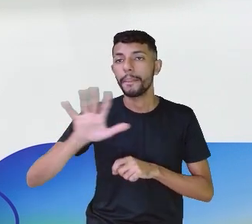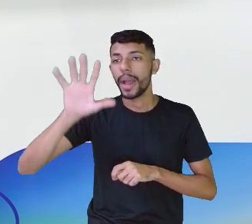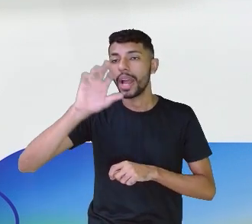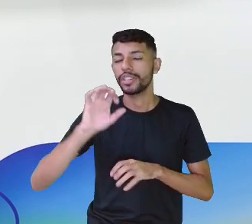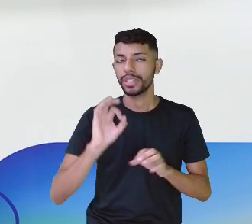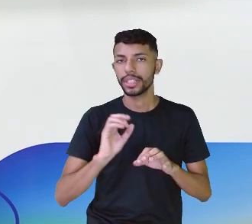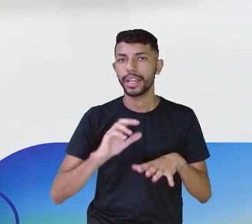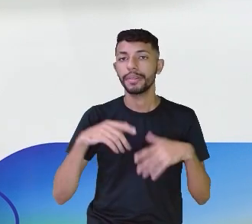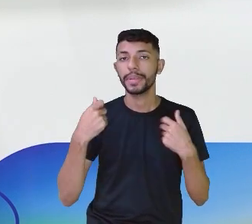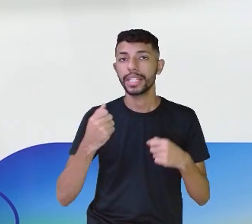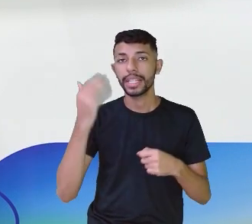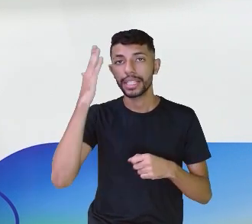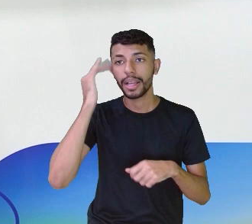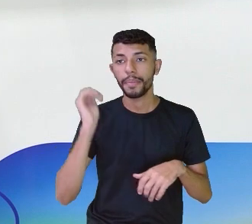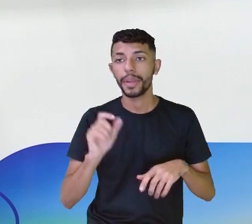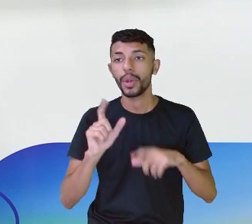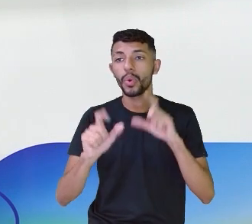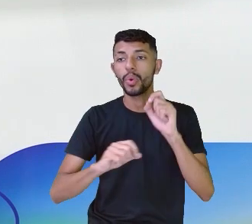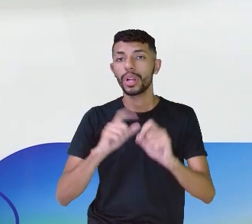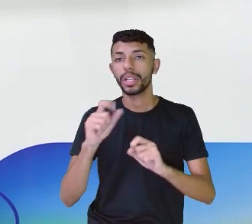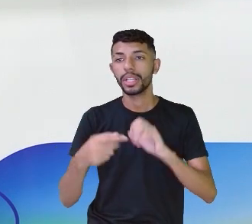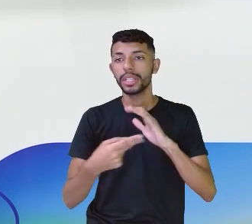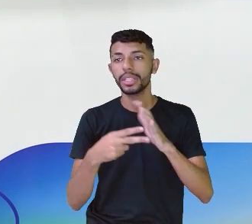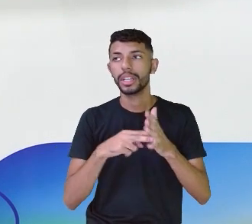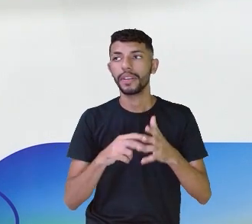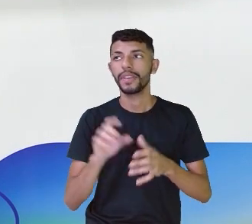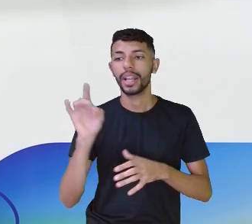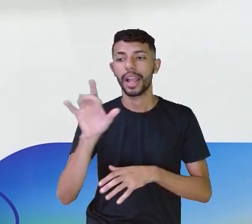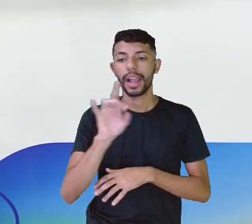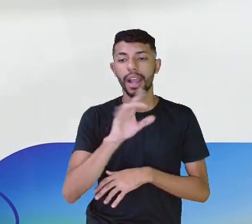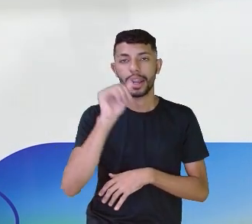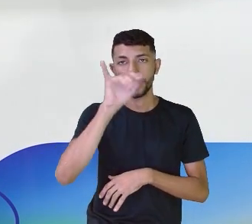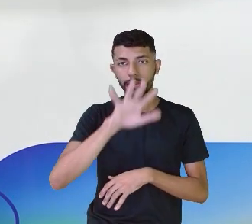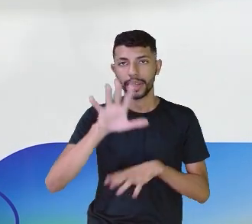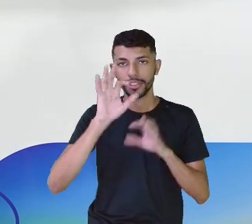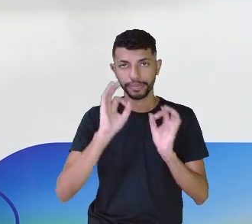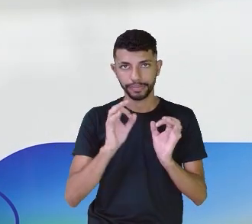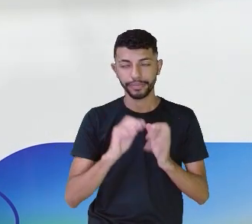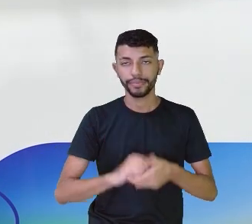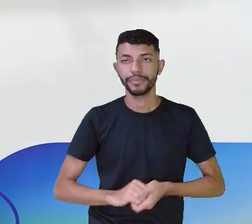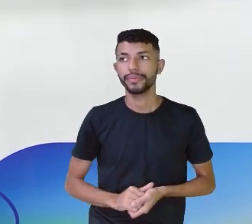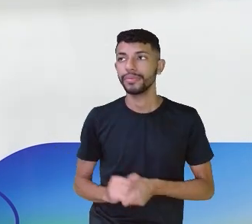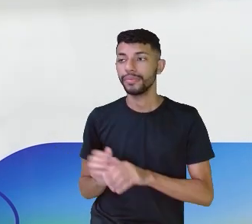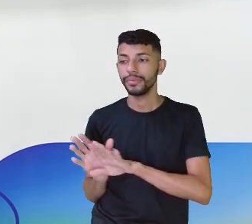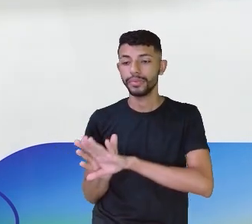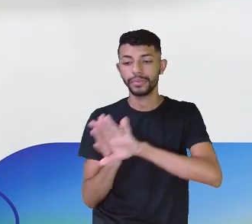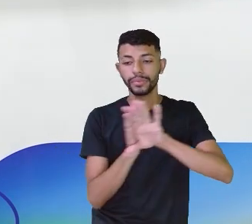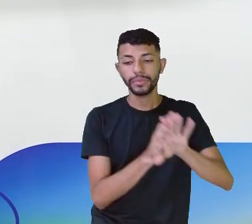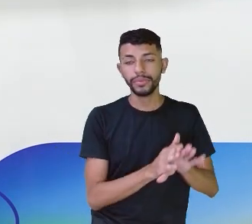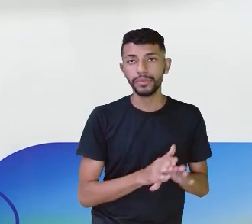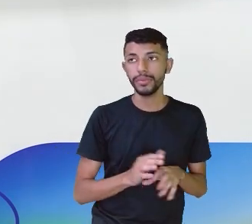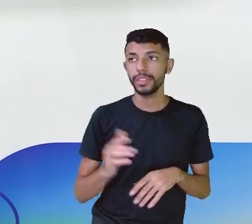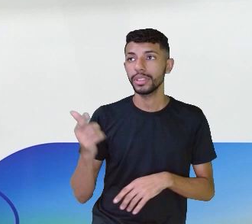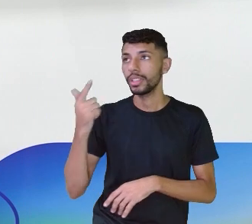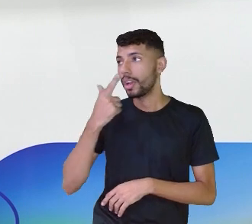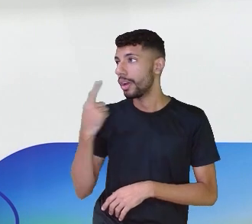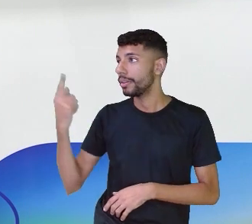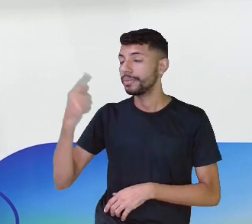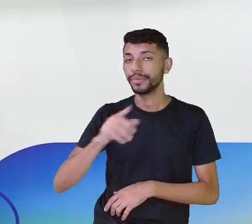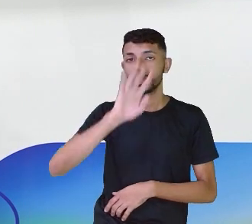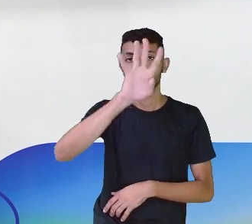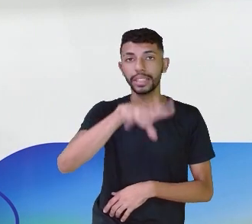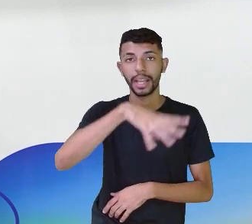saber o que significa cada figura dessa, certo? Eu tenho as minhas tabelas, que é outro